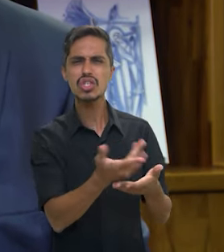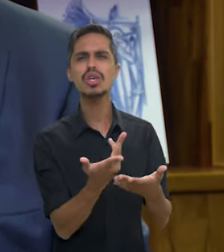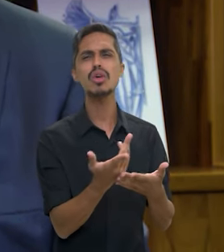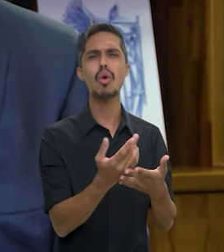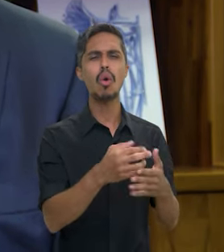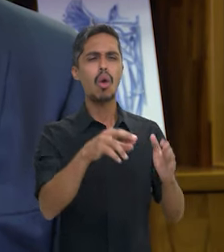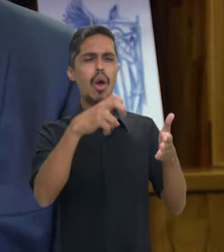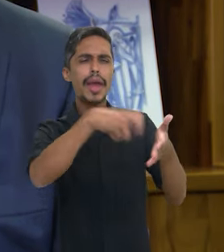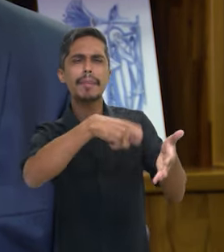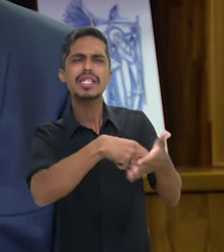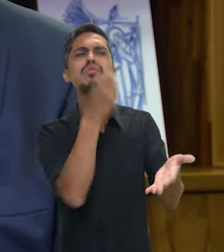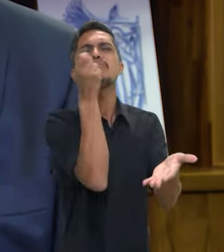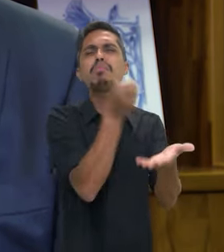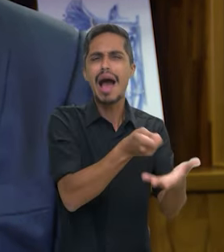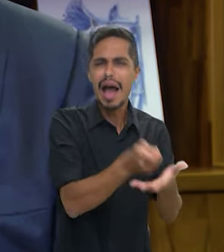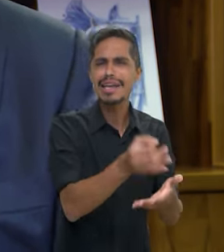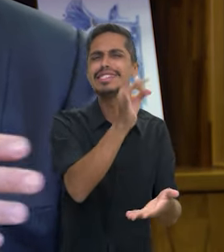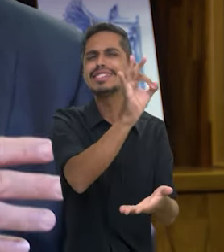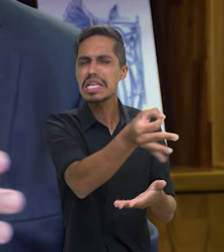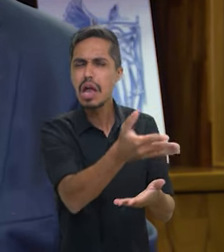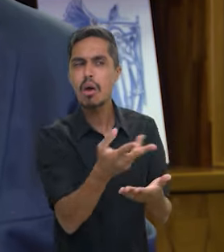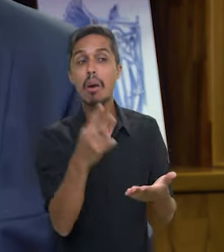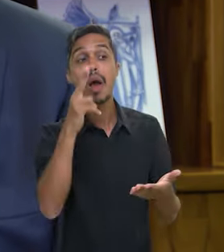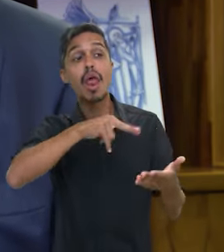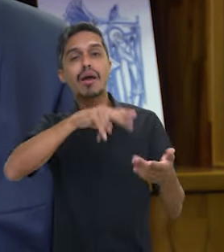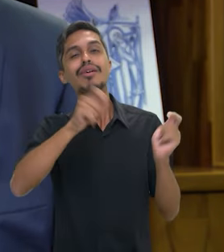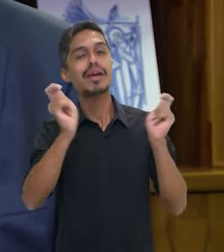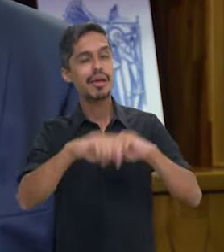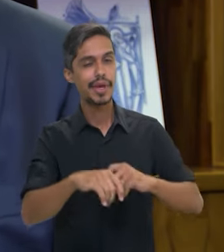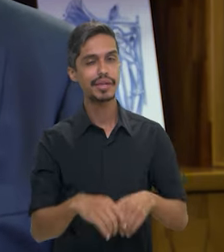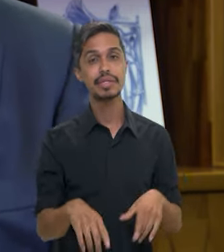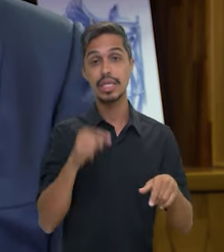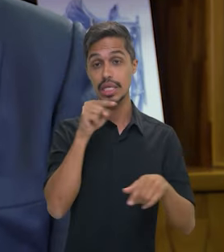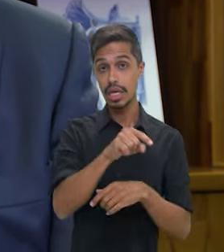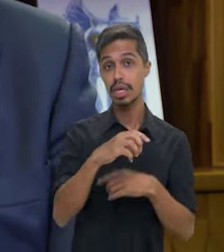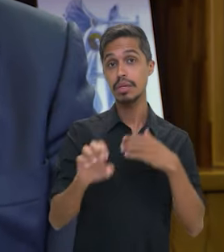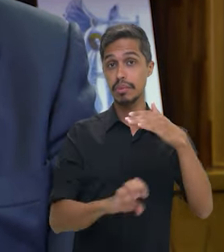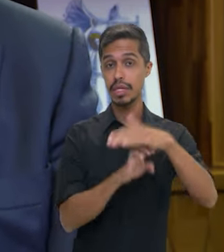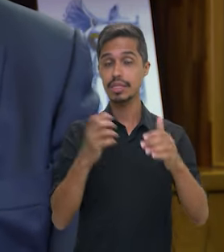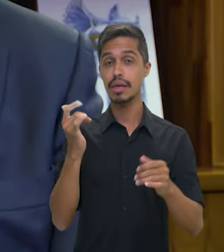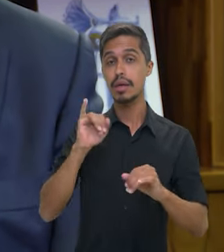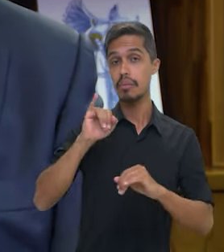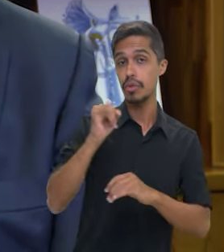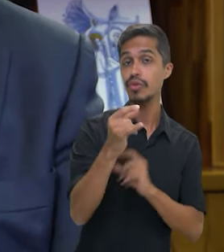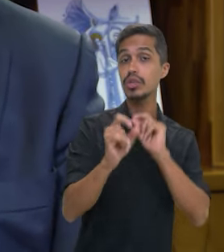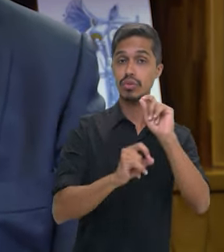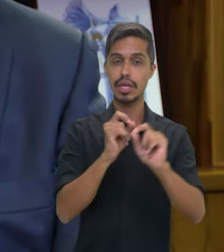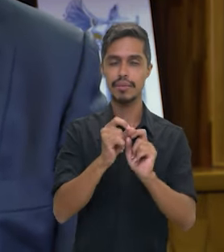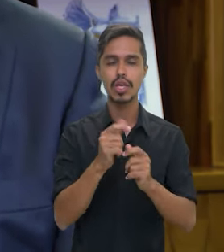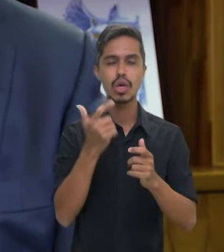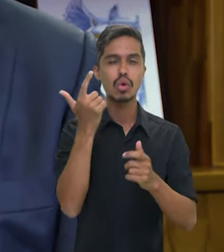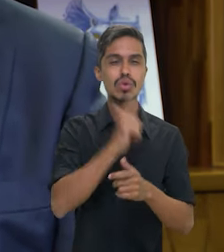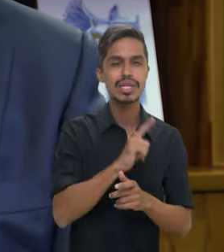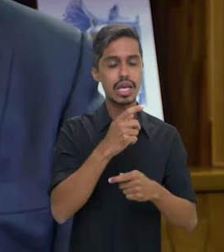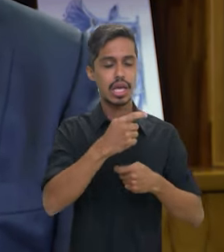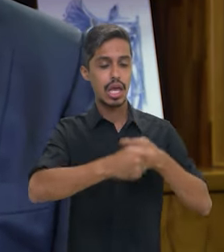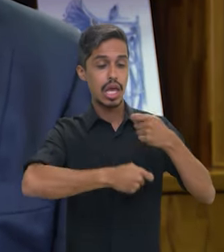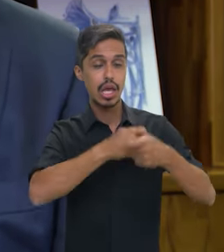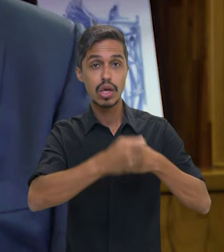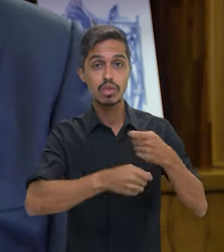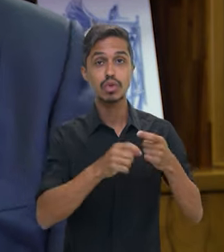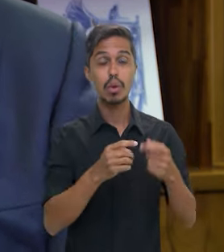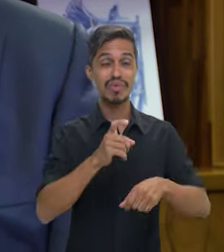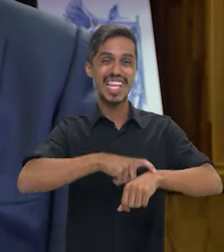de fazer o depósito, porque isso vai ser muito, muito ágil. E para as empresas, o que tem de bom é que ele vai